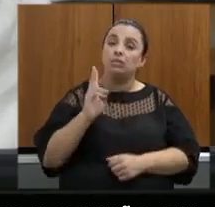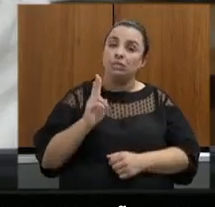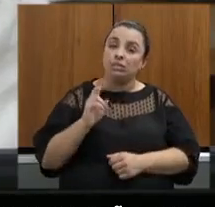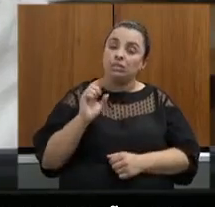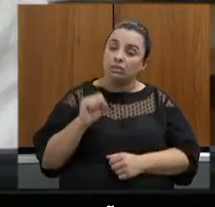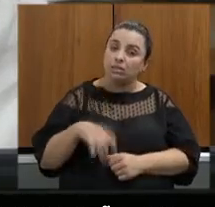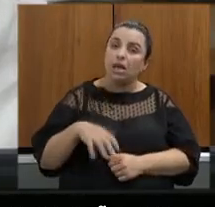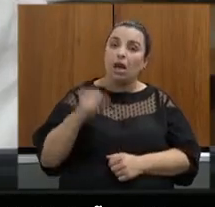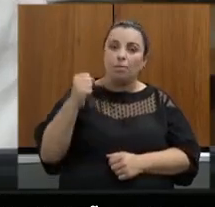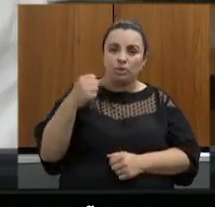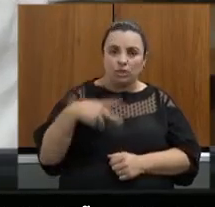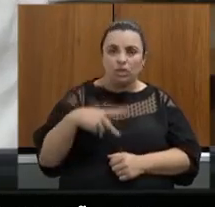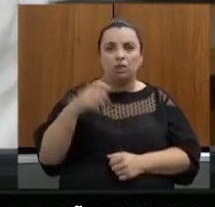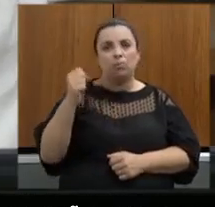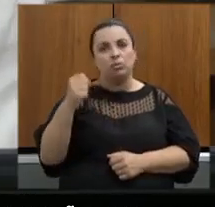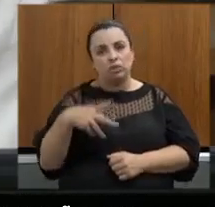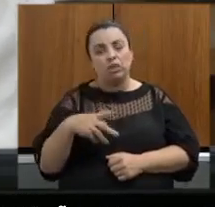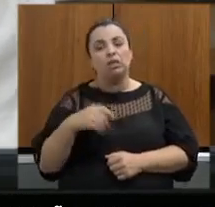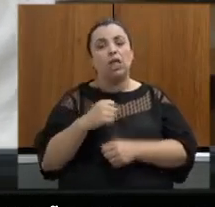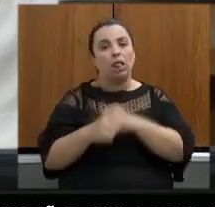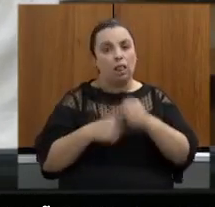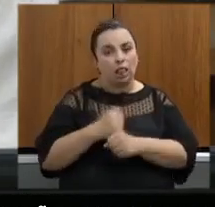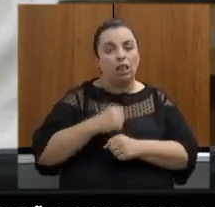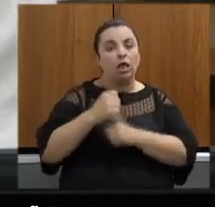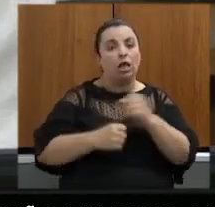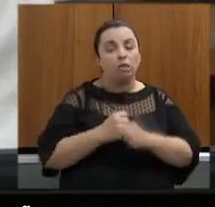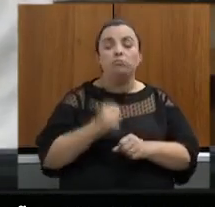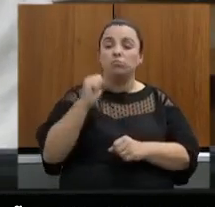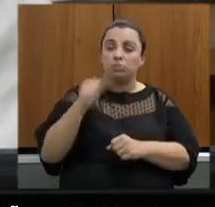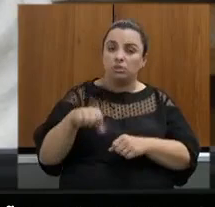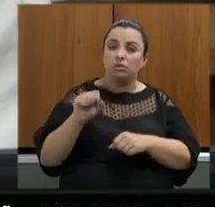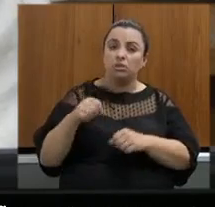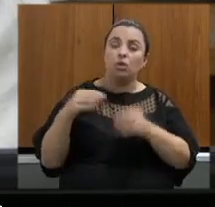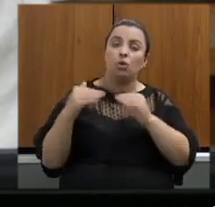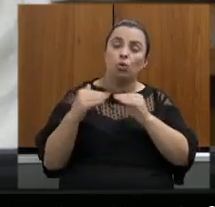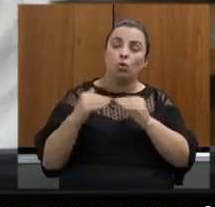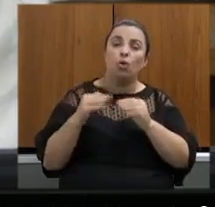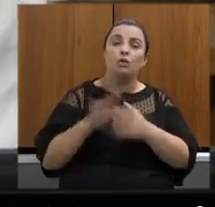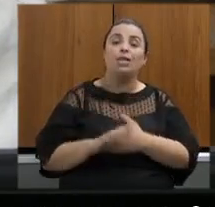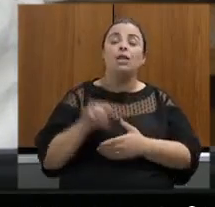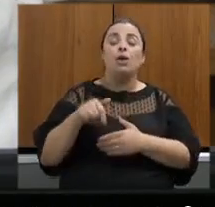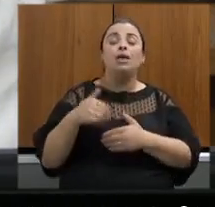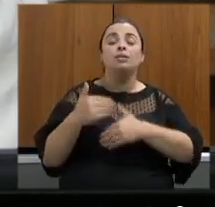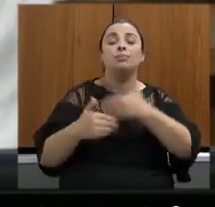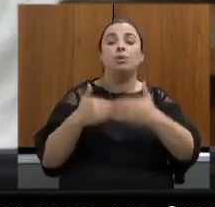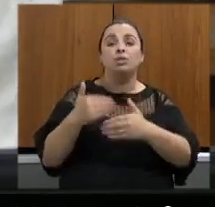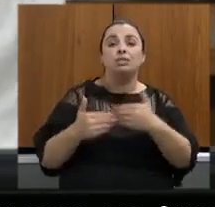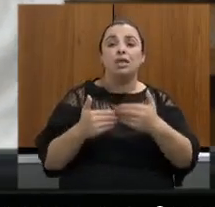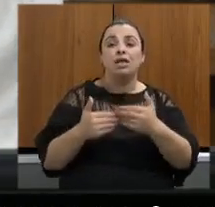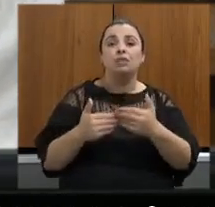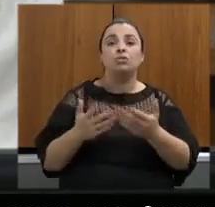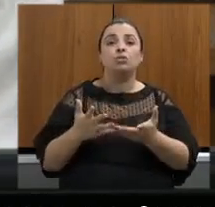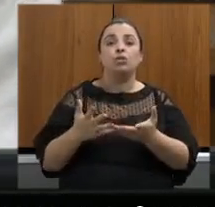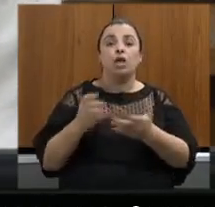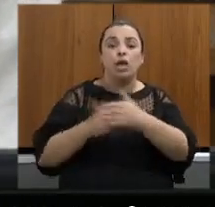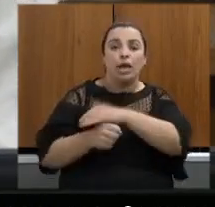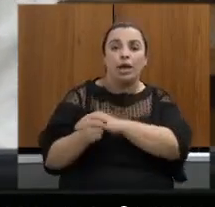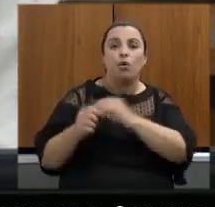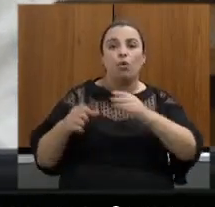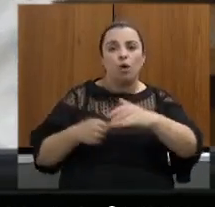né então esse processo de redução da do quantitativo de pessoal ele é em boa medida